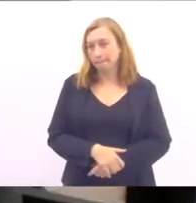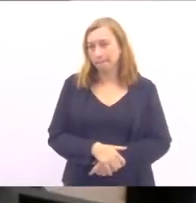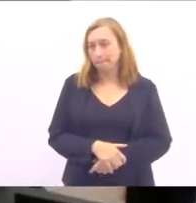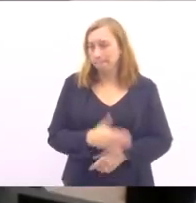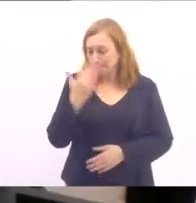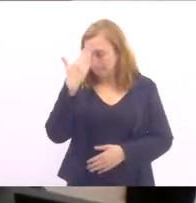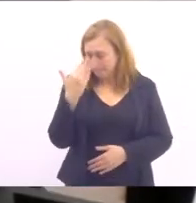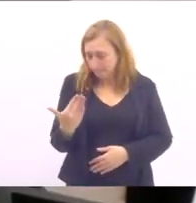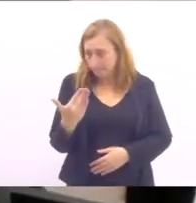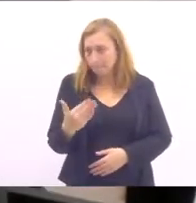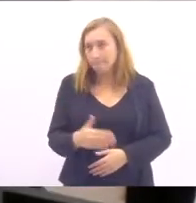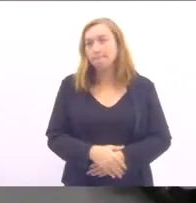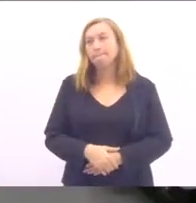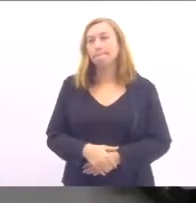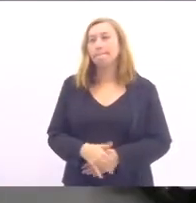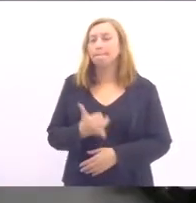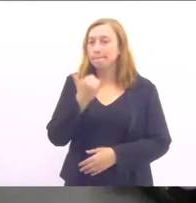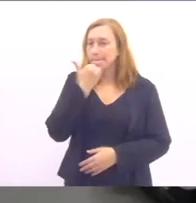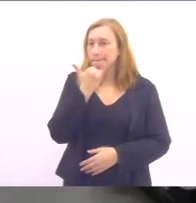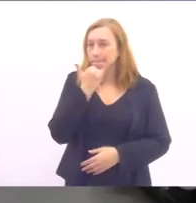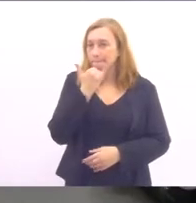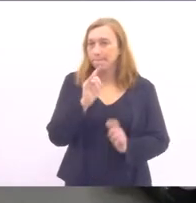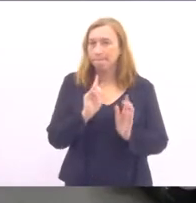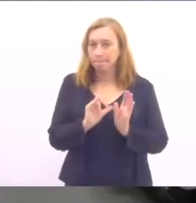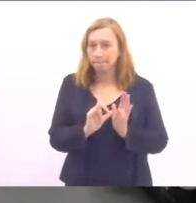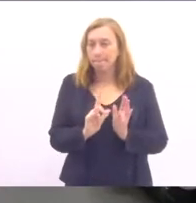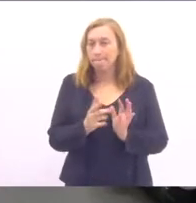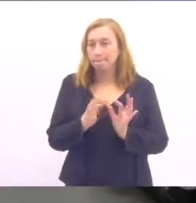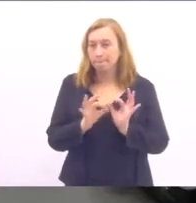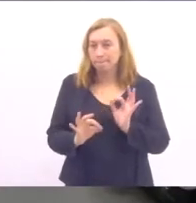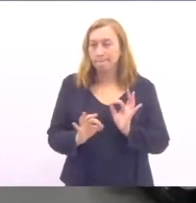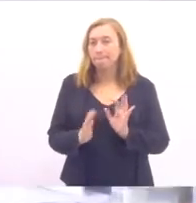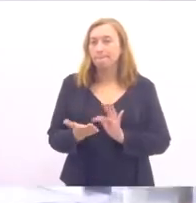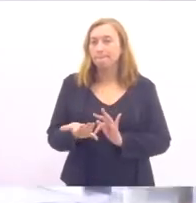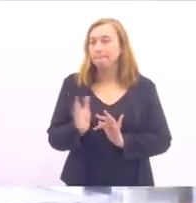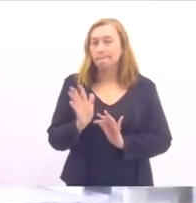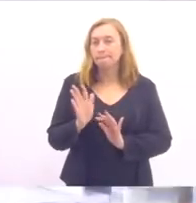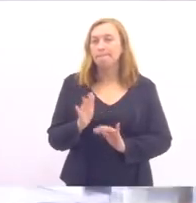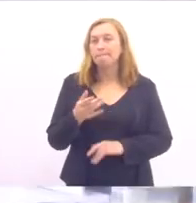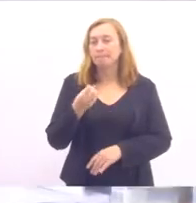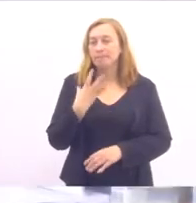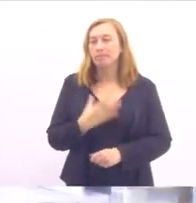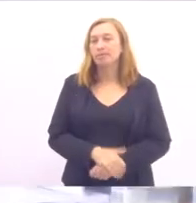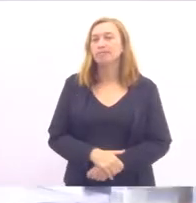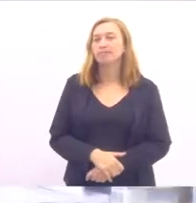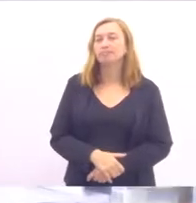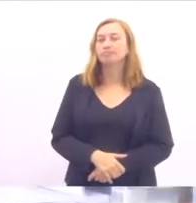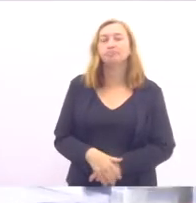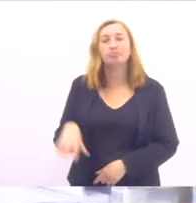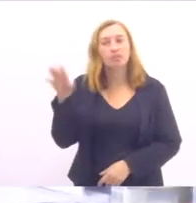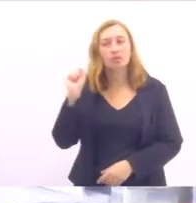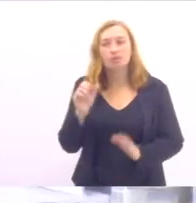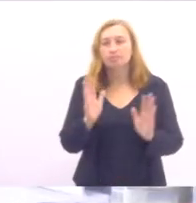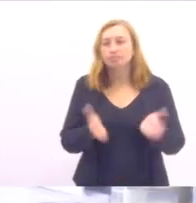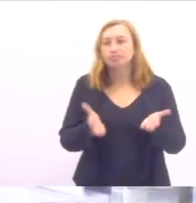Muito obrigado. Muito bem. Não, a sua exposição foi muito boa. Vamos ouvir,